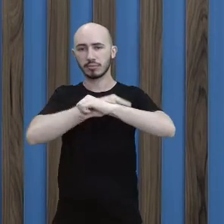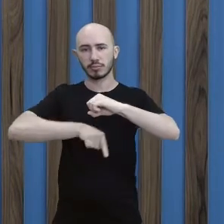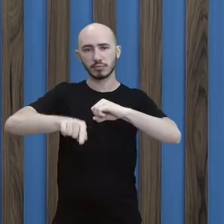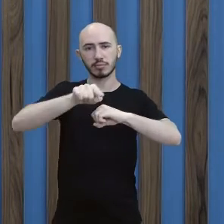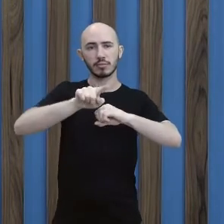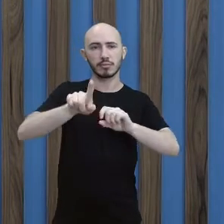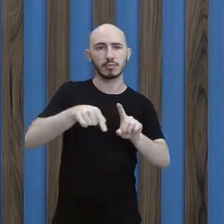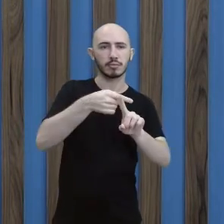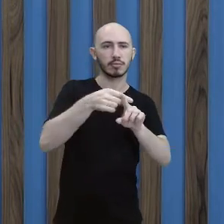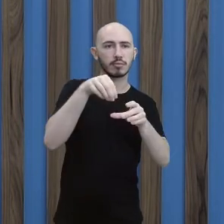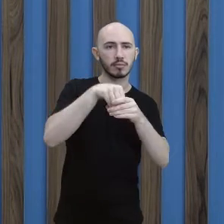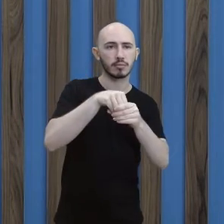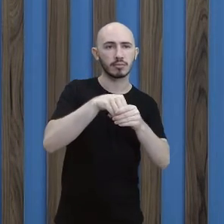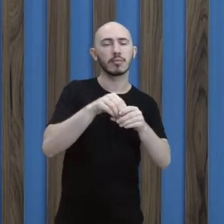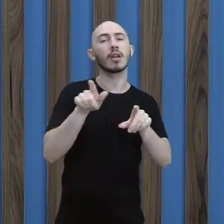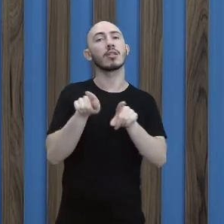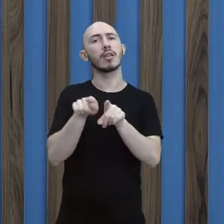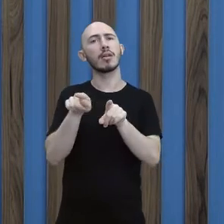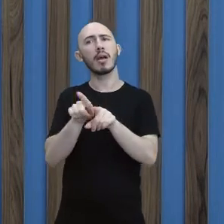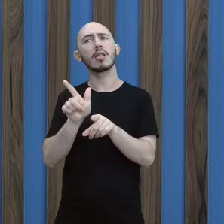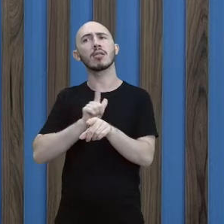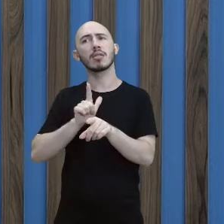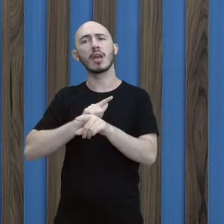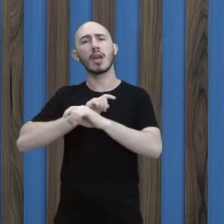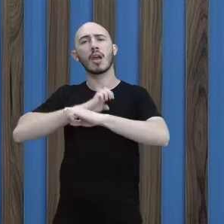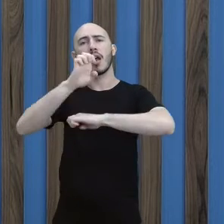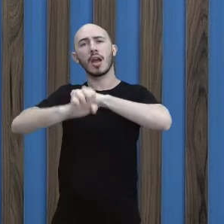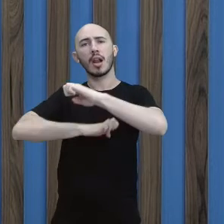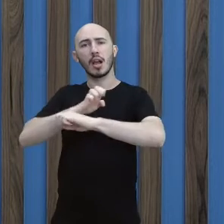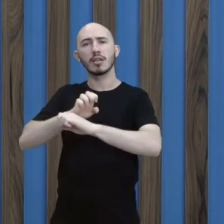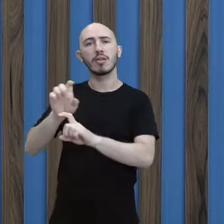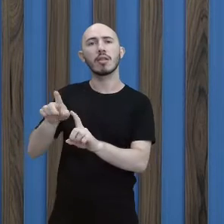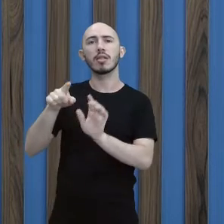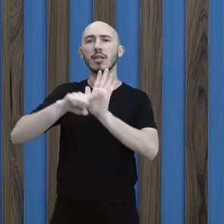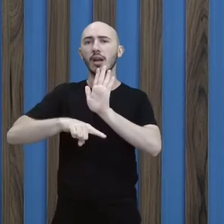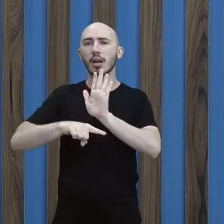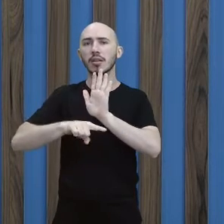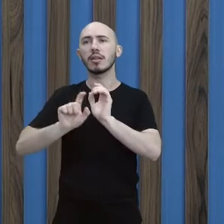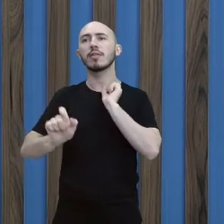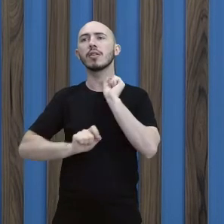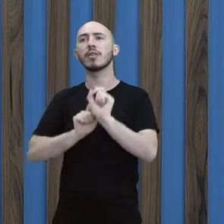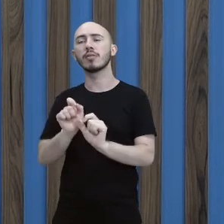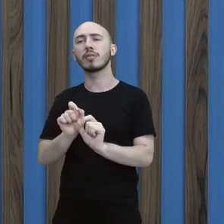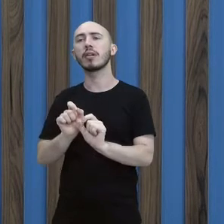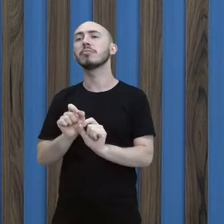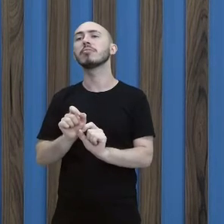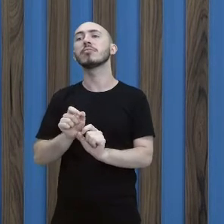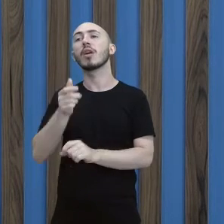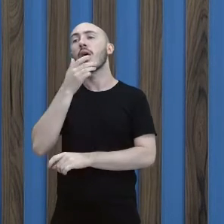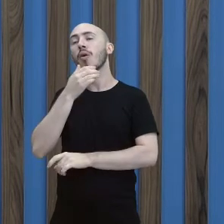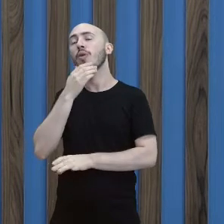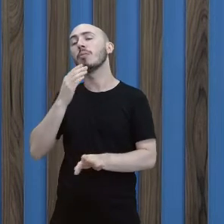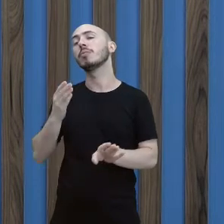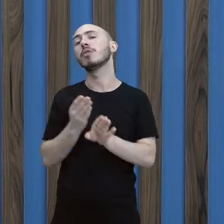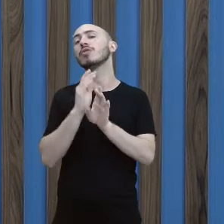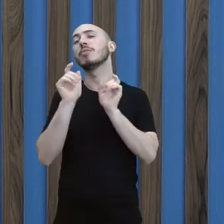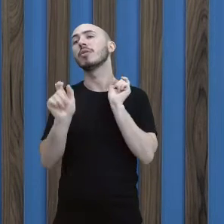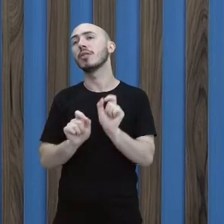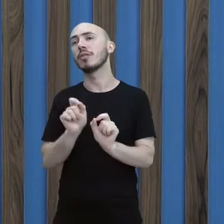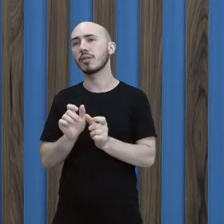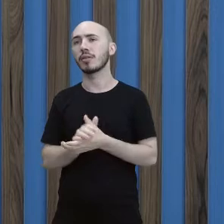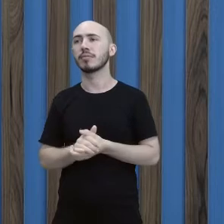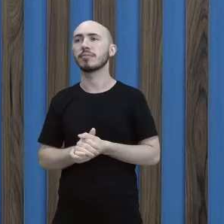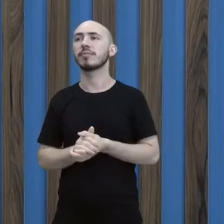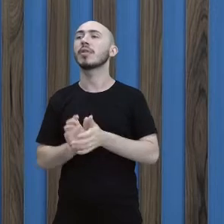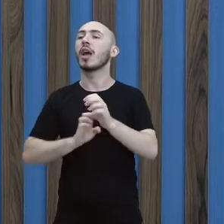carga positiva e também os elétrons com carga negativa, ele postulou o seguinte, que os elétrons e